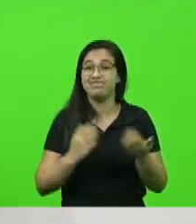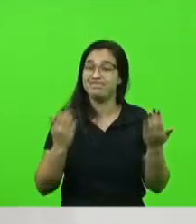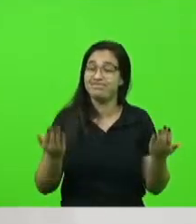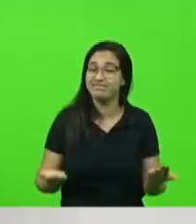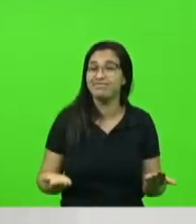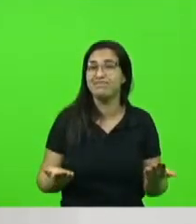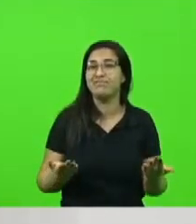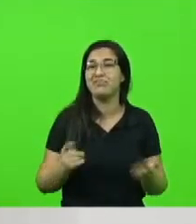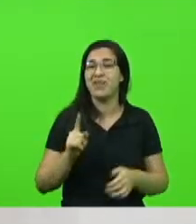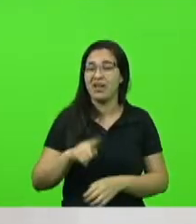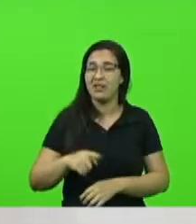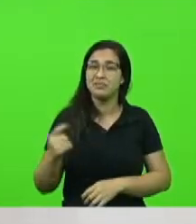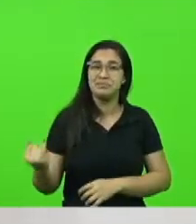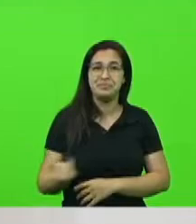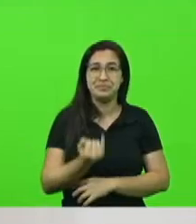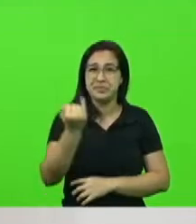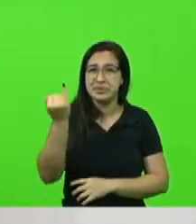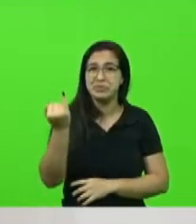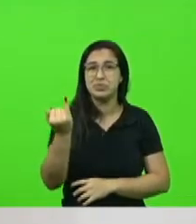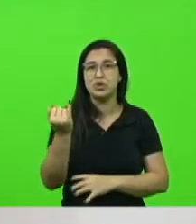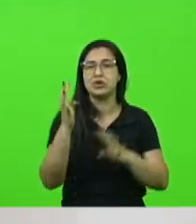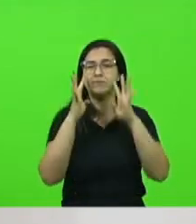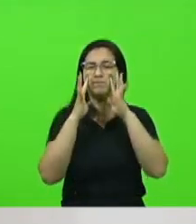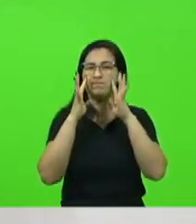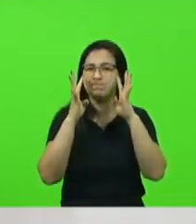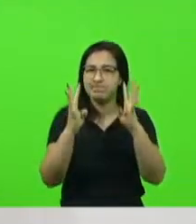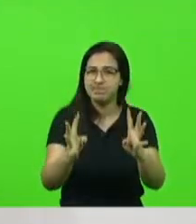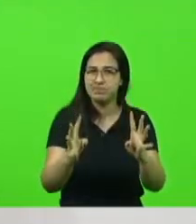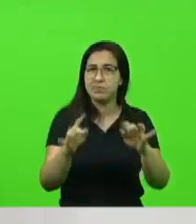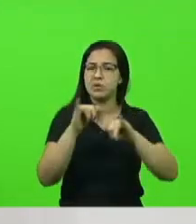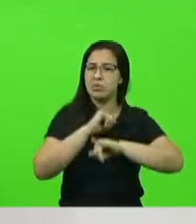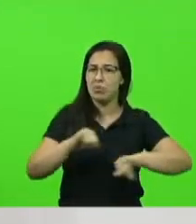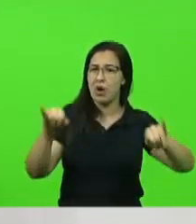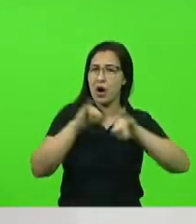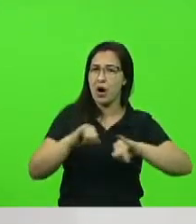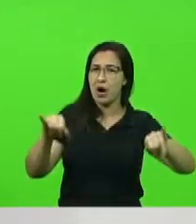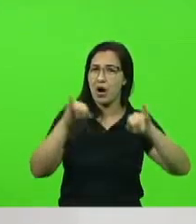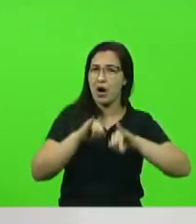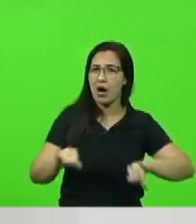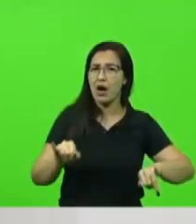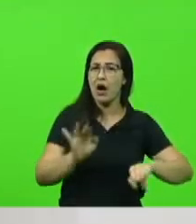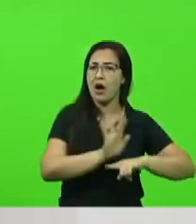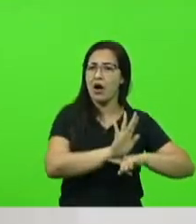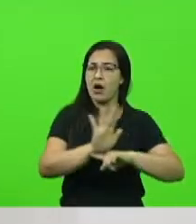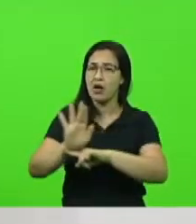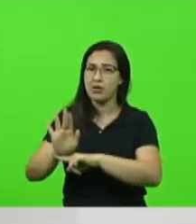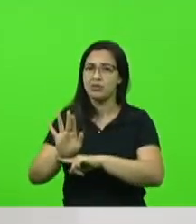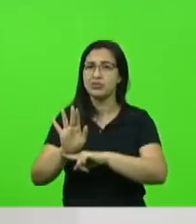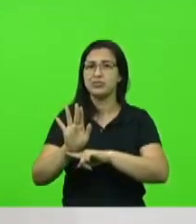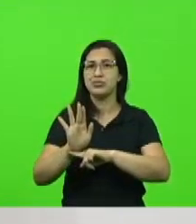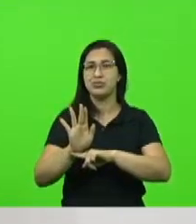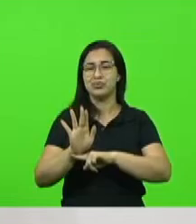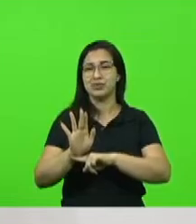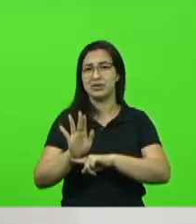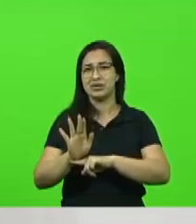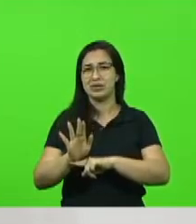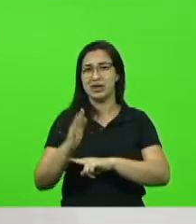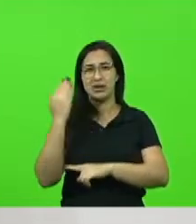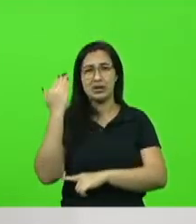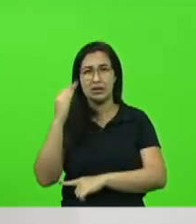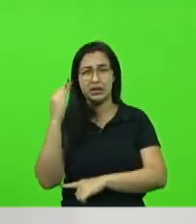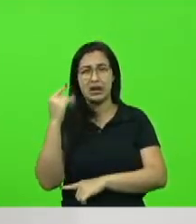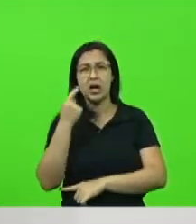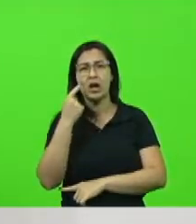é importante essa atenção, campanhas de orientação, as redes sociais, estava vendo um